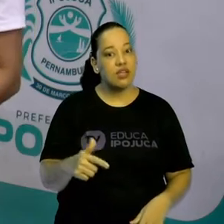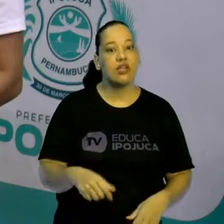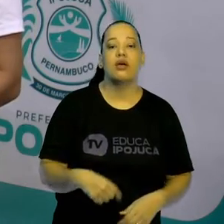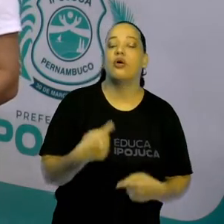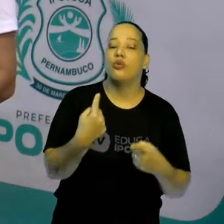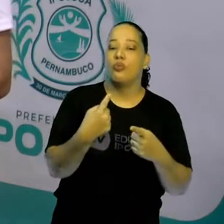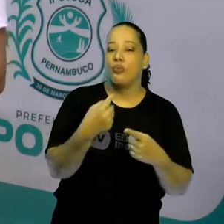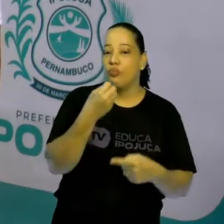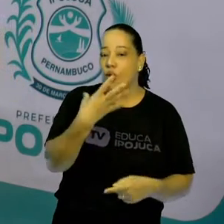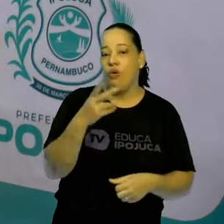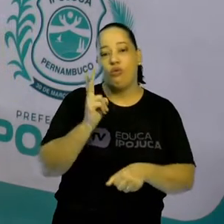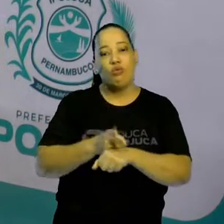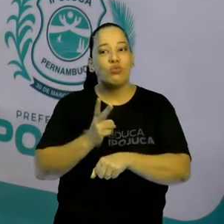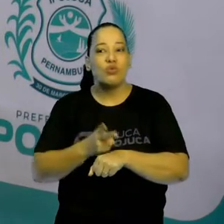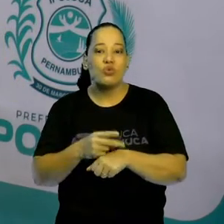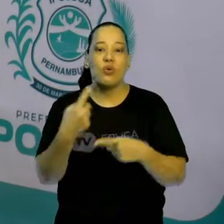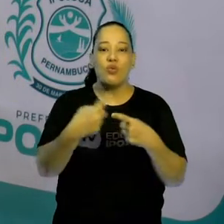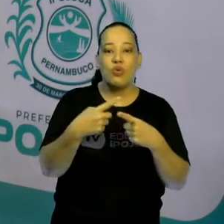o ar, né?